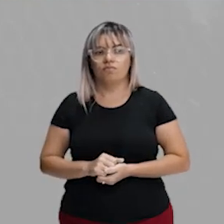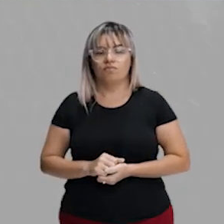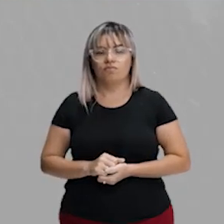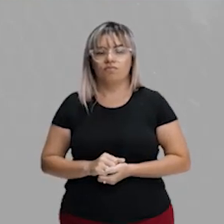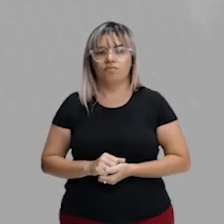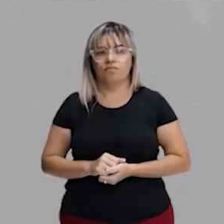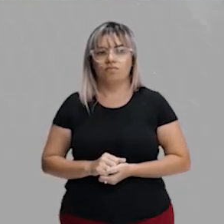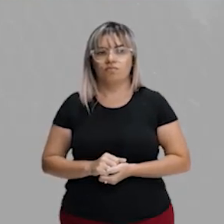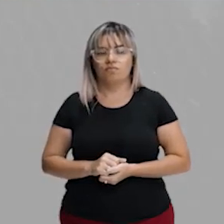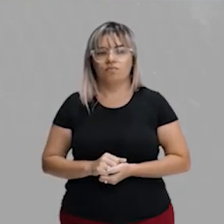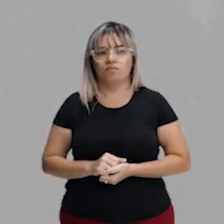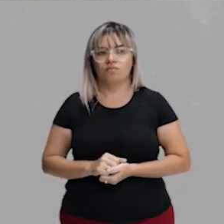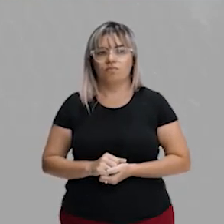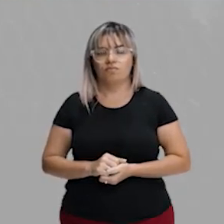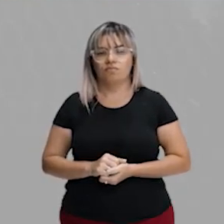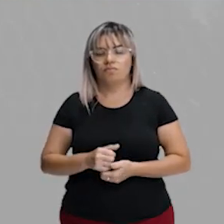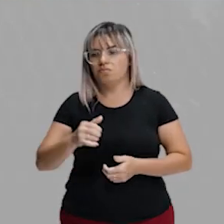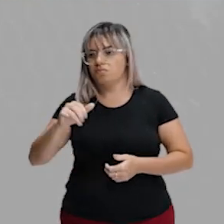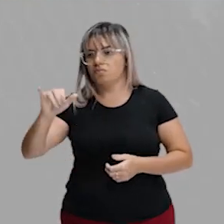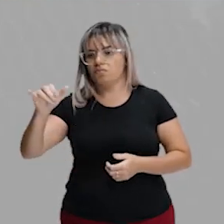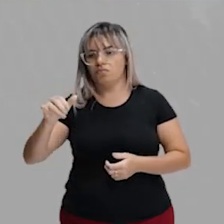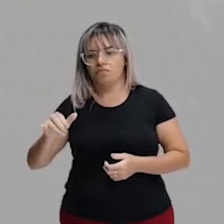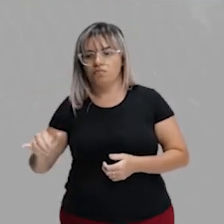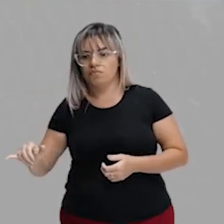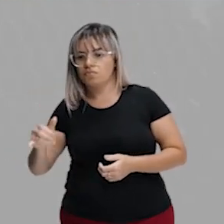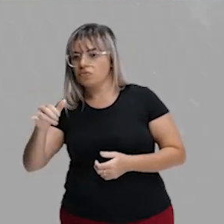vamos colocar aqui em energia qualquer,